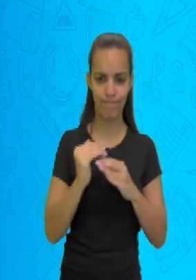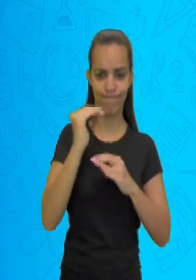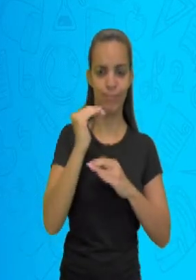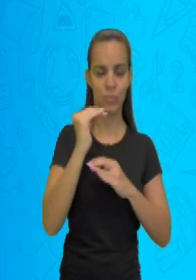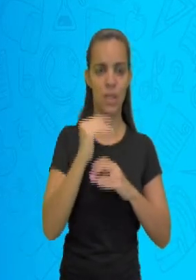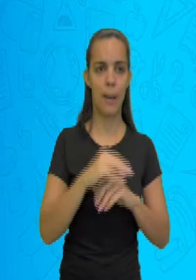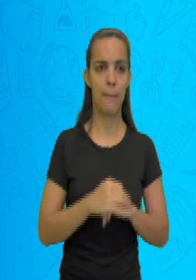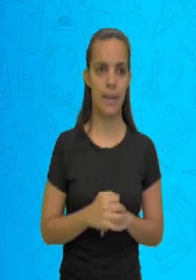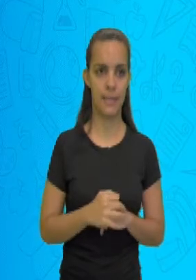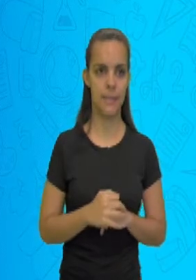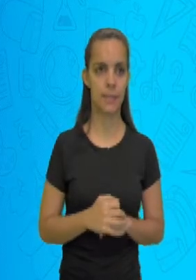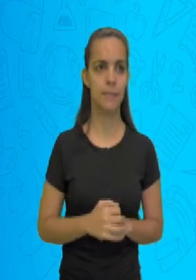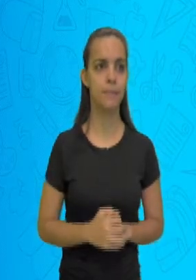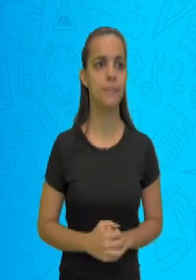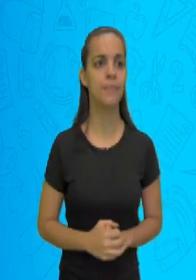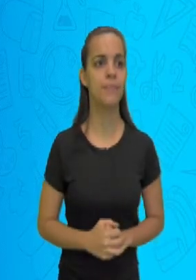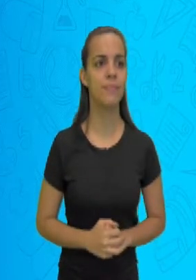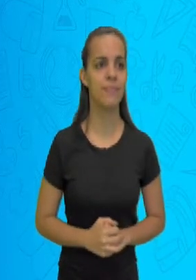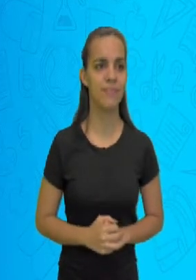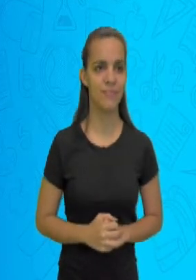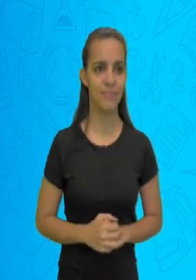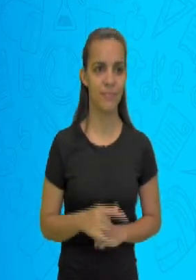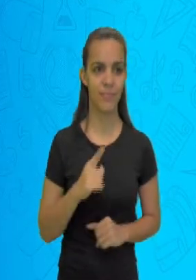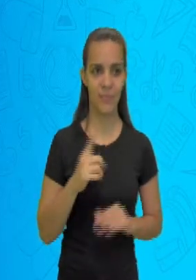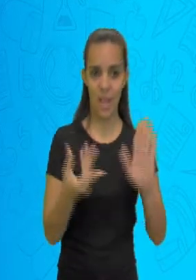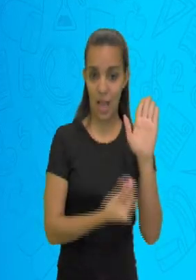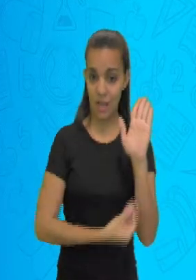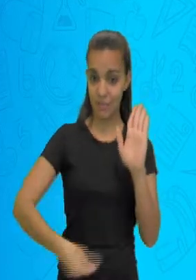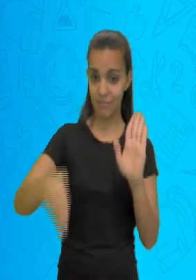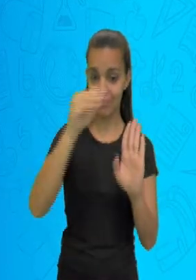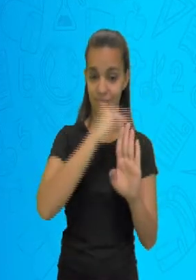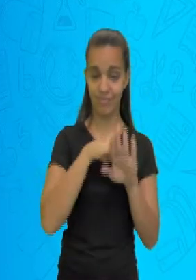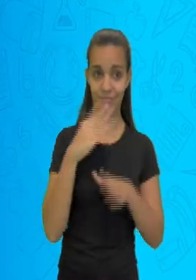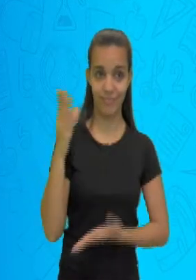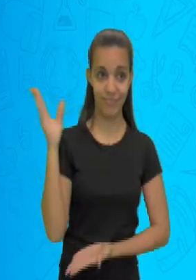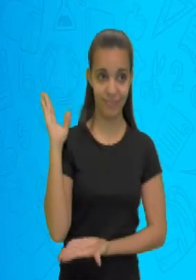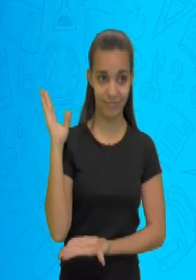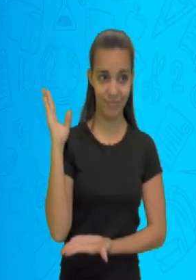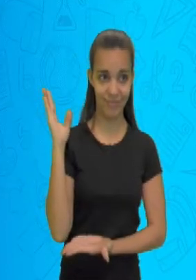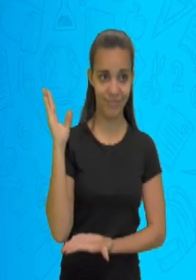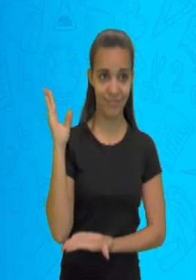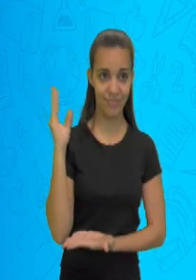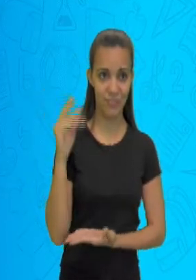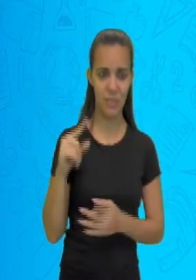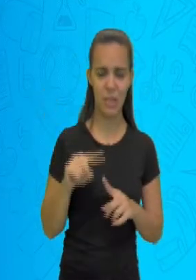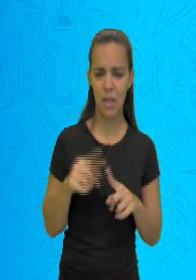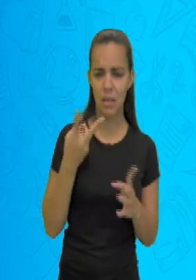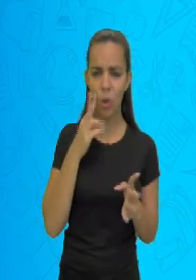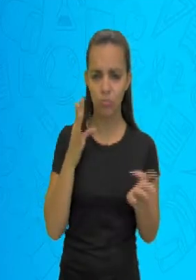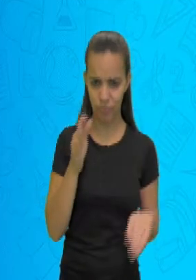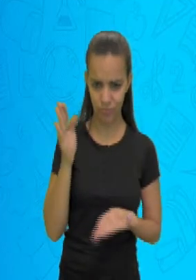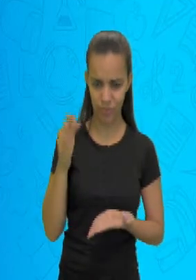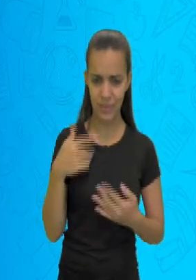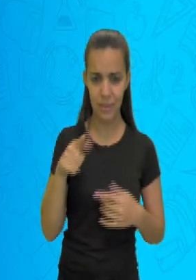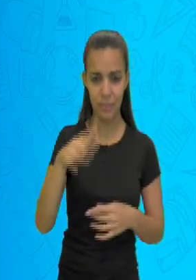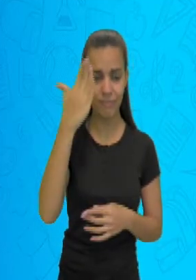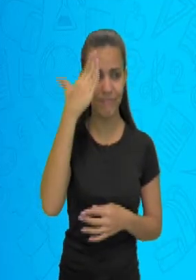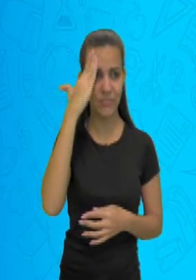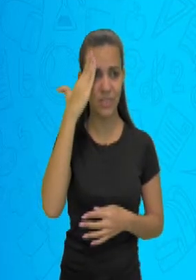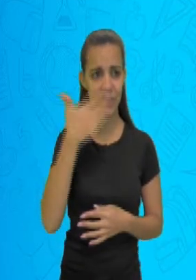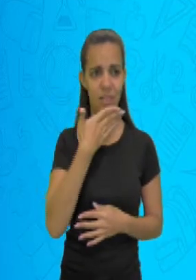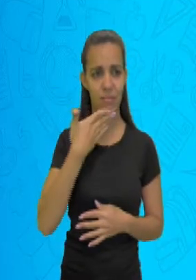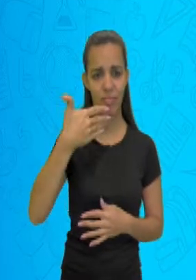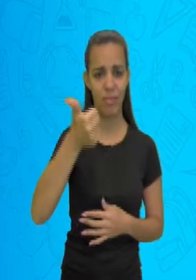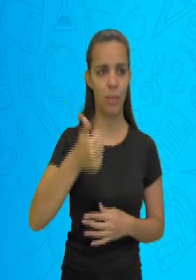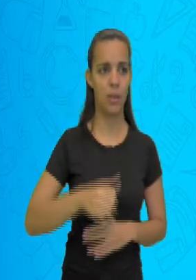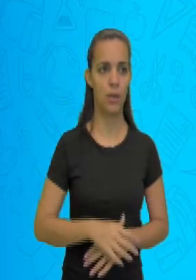bem? E aqui está o nosso calendário. Eu coloquei dessa forma para vocês entenderem que tem uma